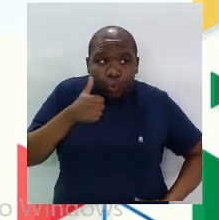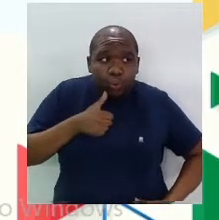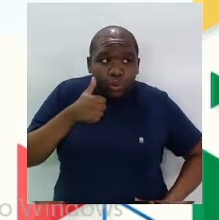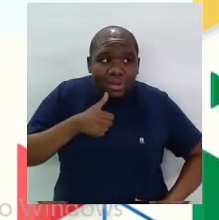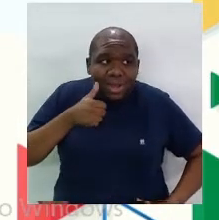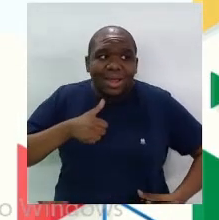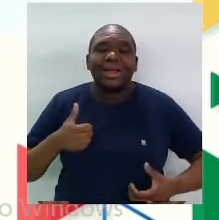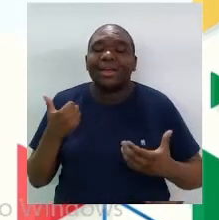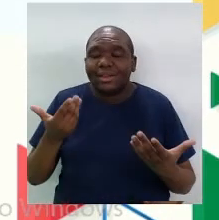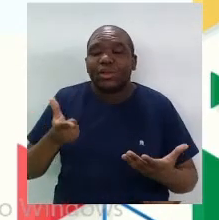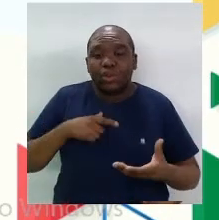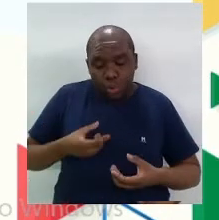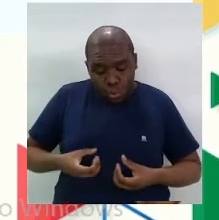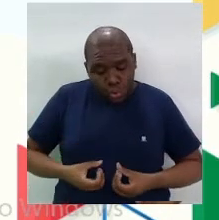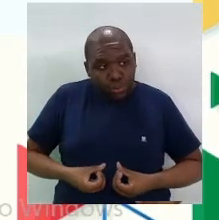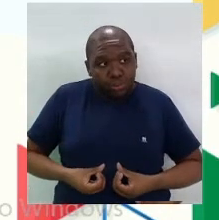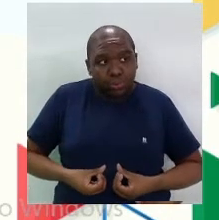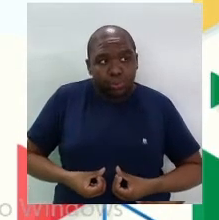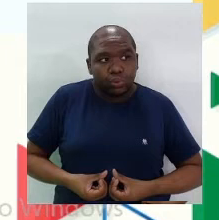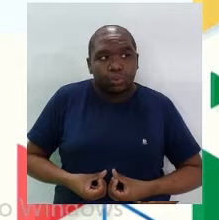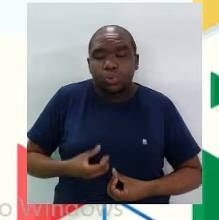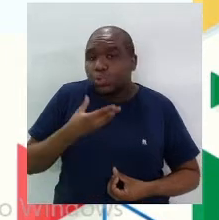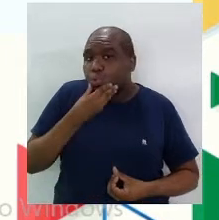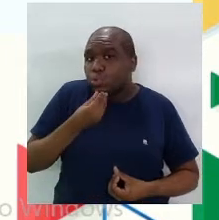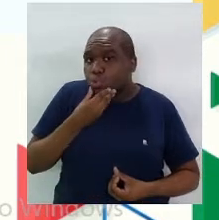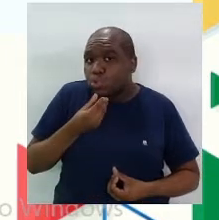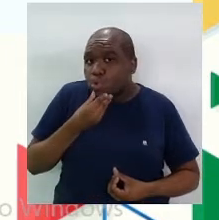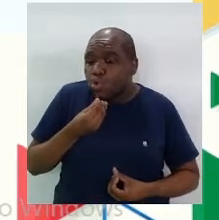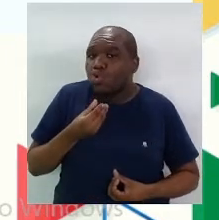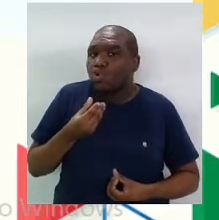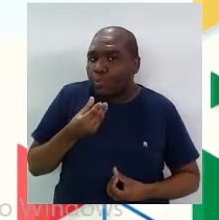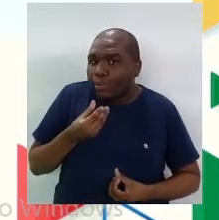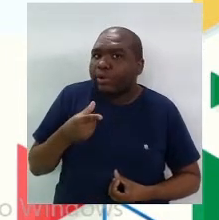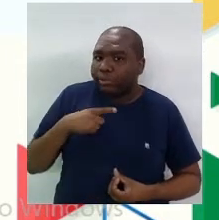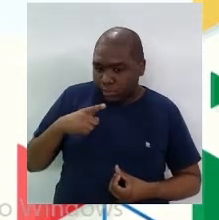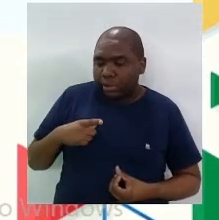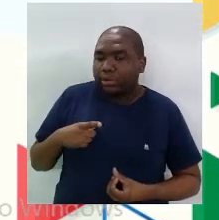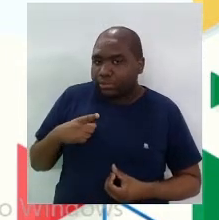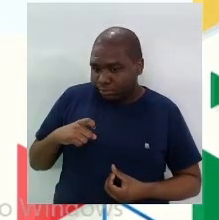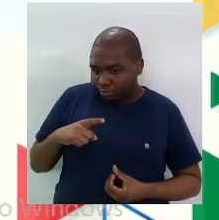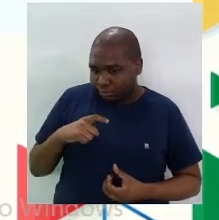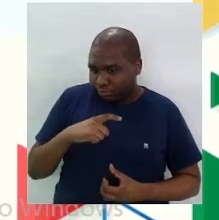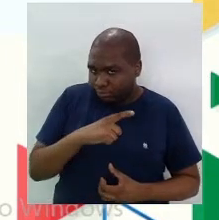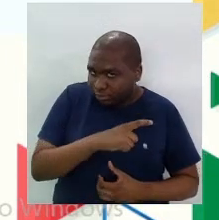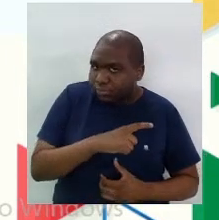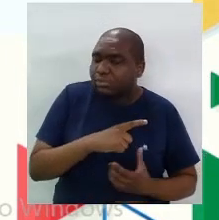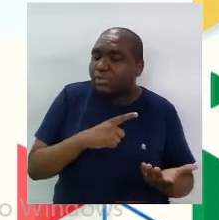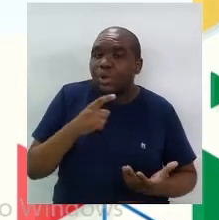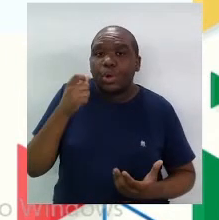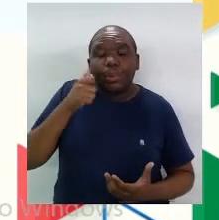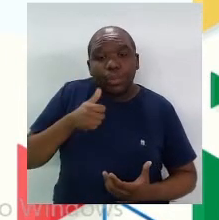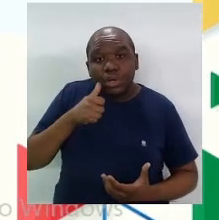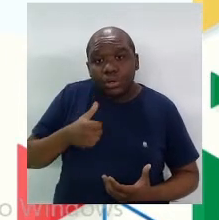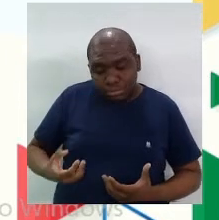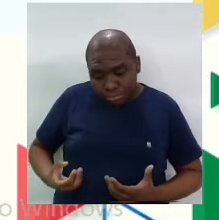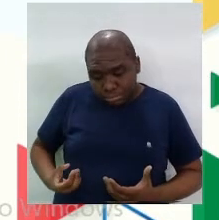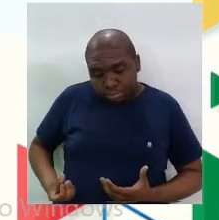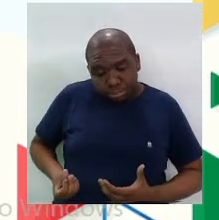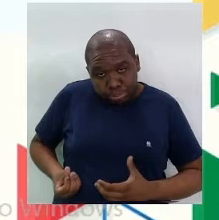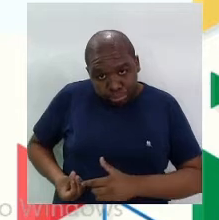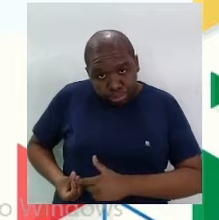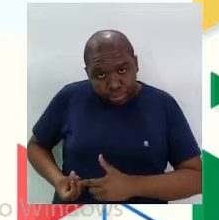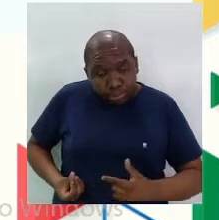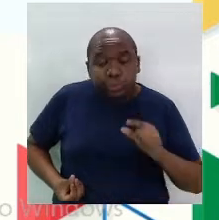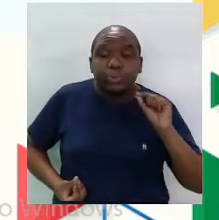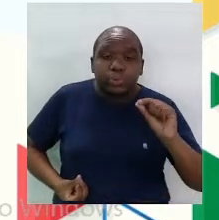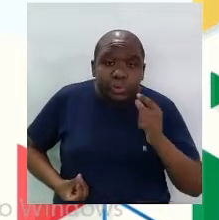as gônadas femininas, os testículos, eles vão produzir os espermatozoides, enquanto